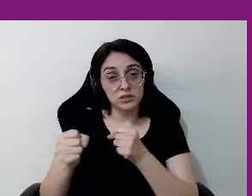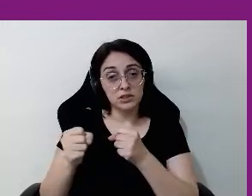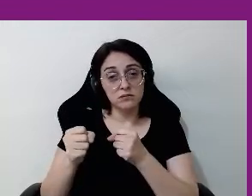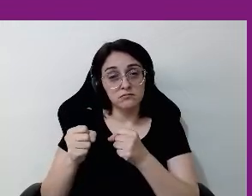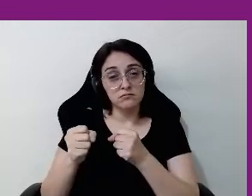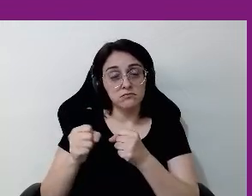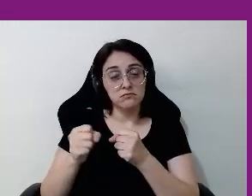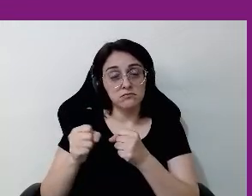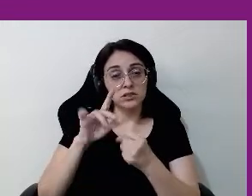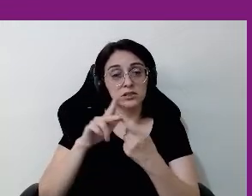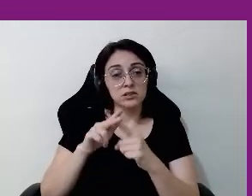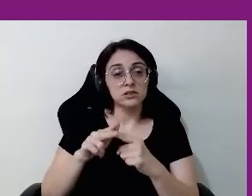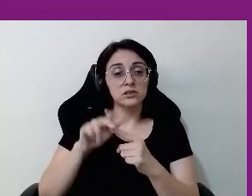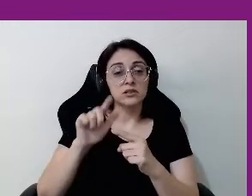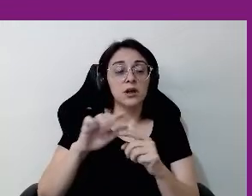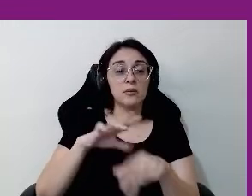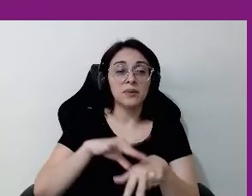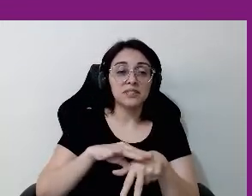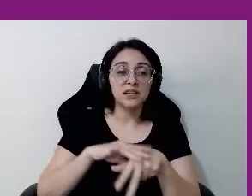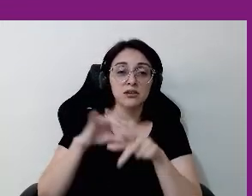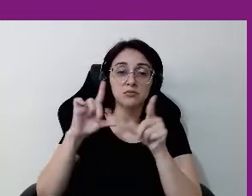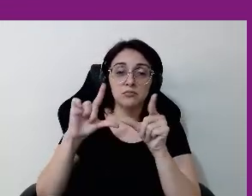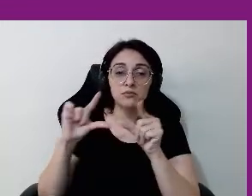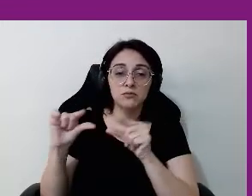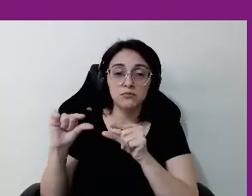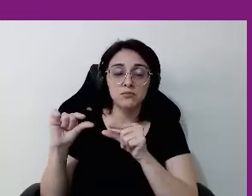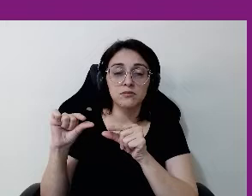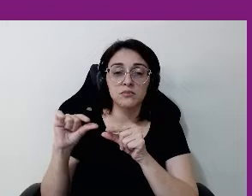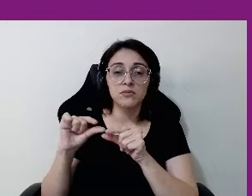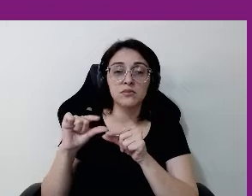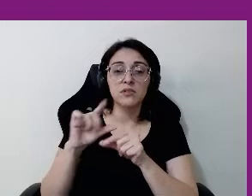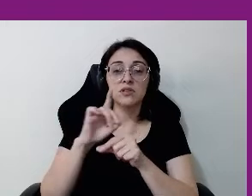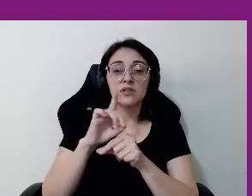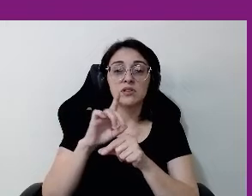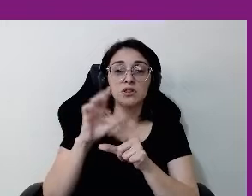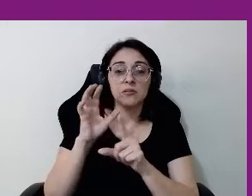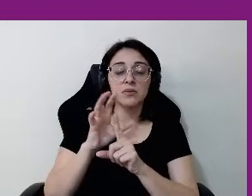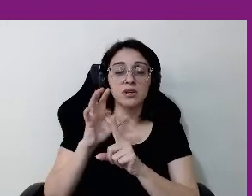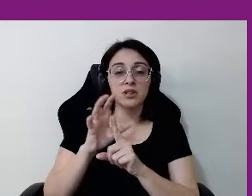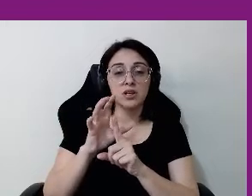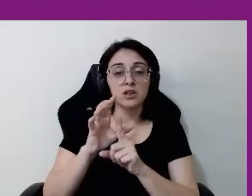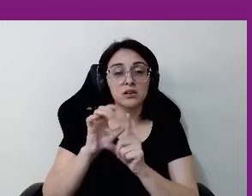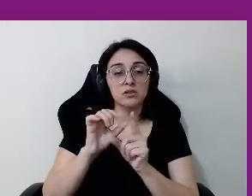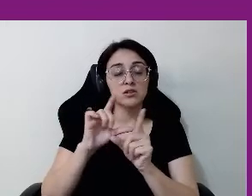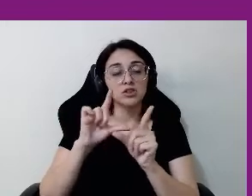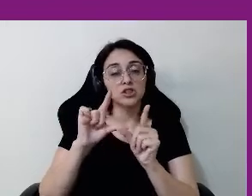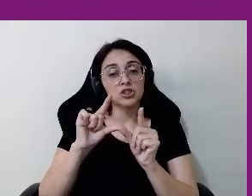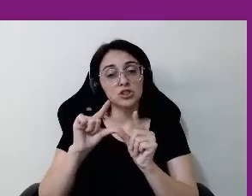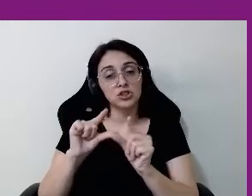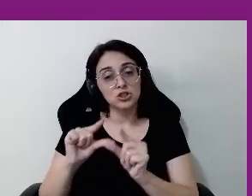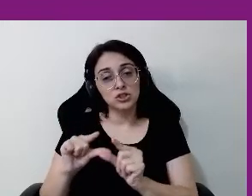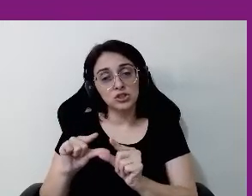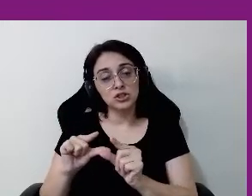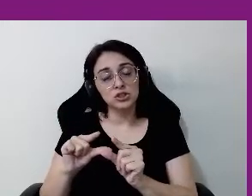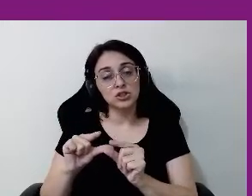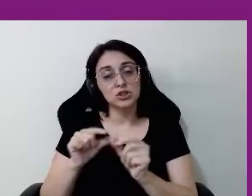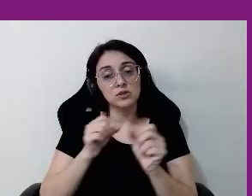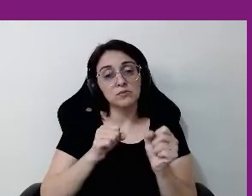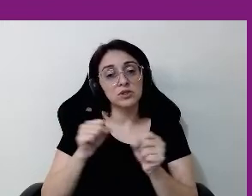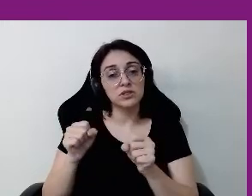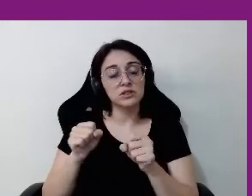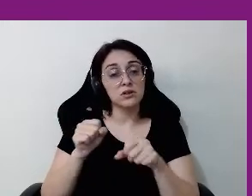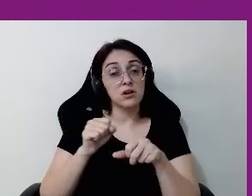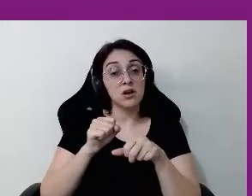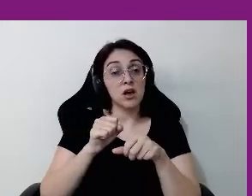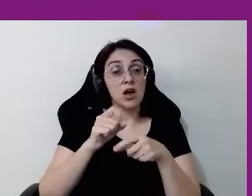mas neste grupo de pacientes há uma pequena queda no driving pressure e uma grande diminuição da potência mecânica,